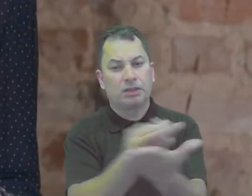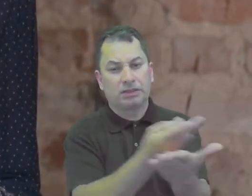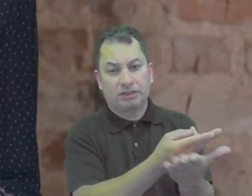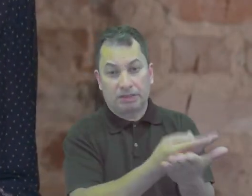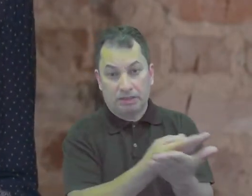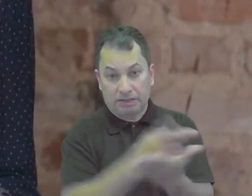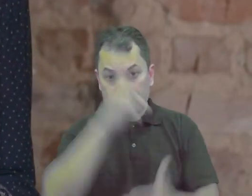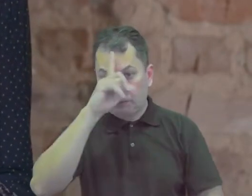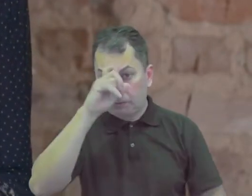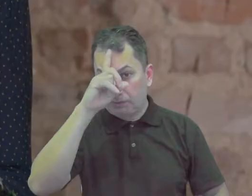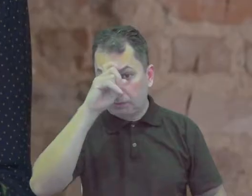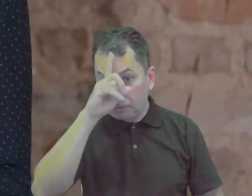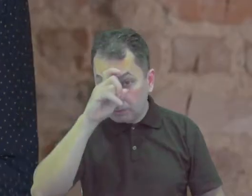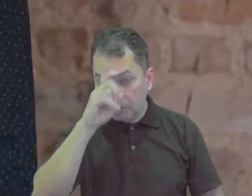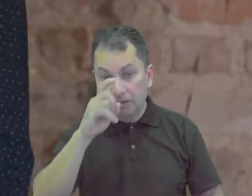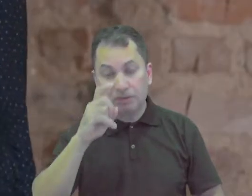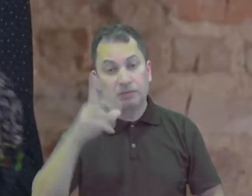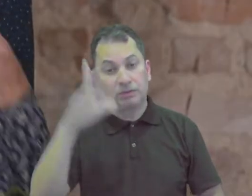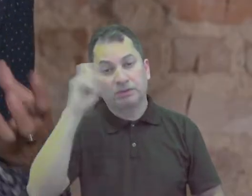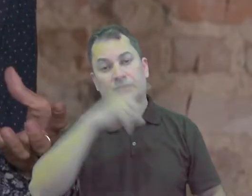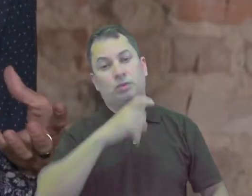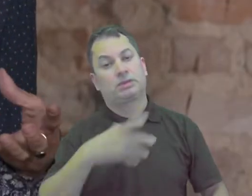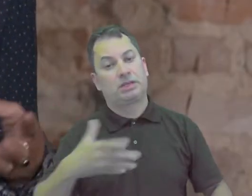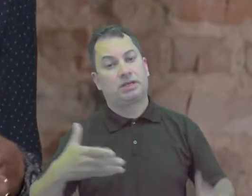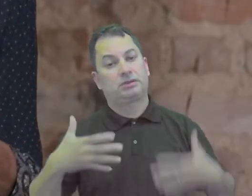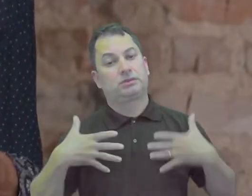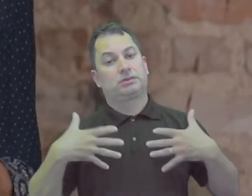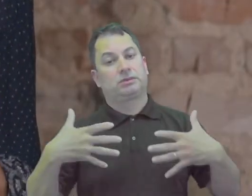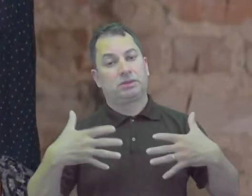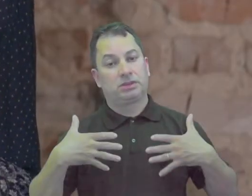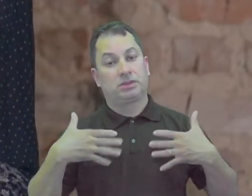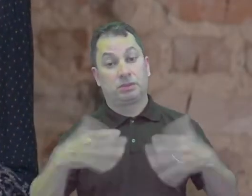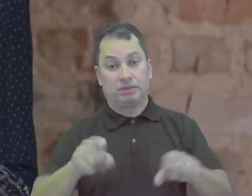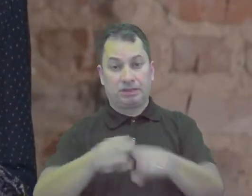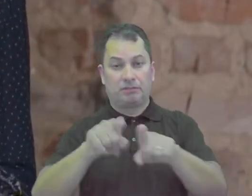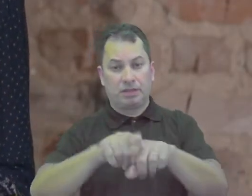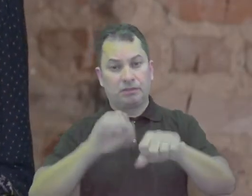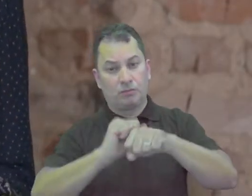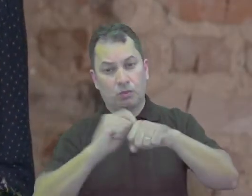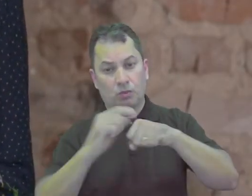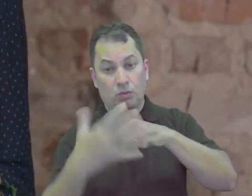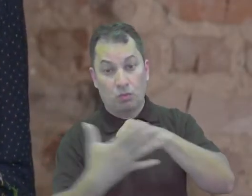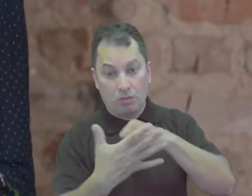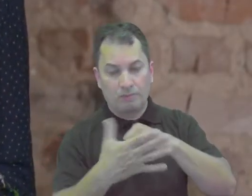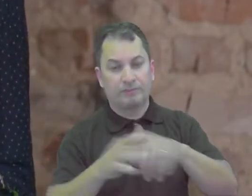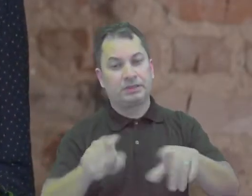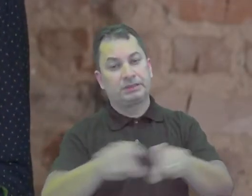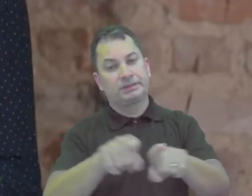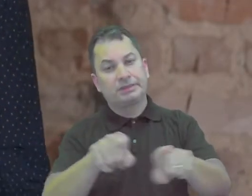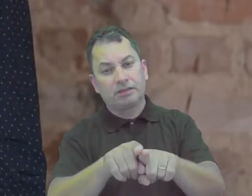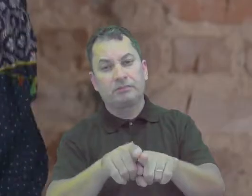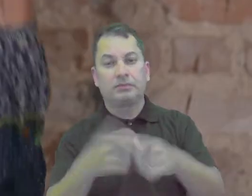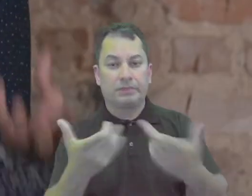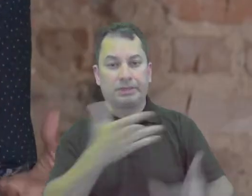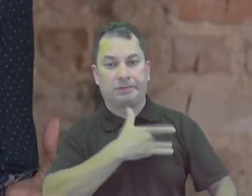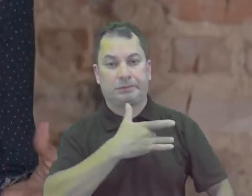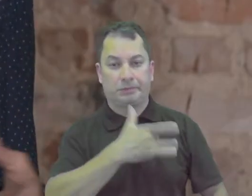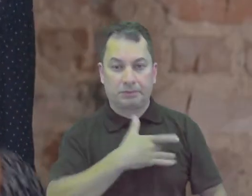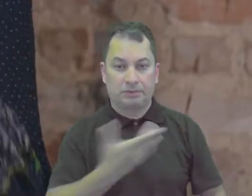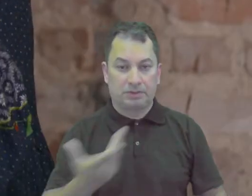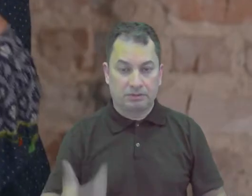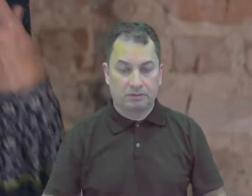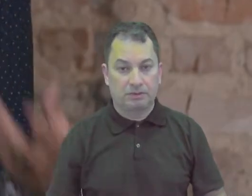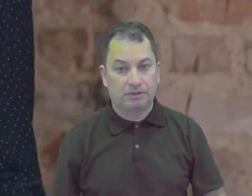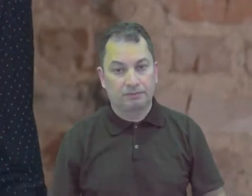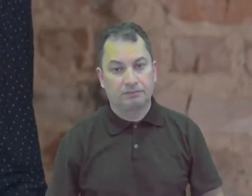de internação por Covid, excessos de óbitos, taxa de internação por infarto agudo no miocárdio, excesso de